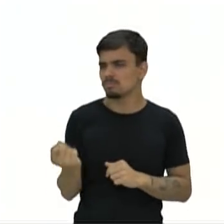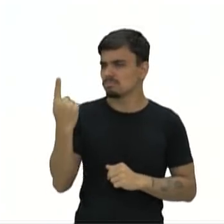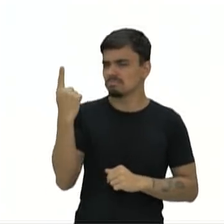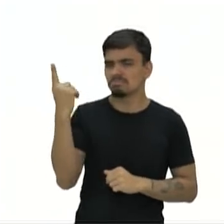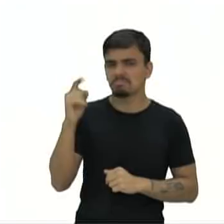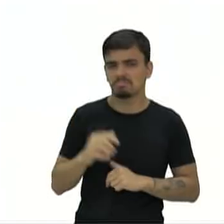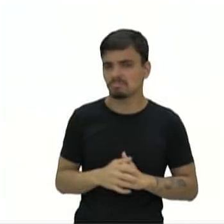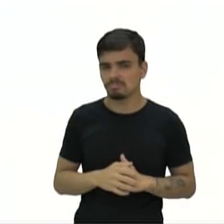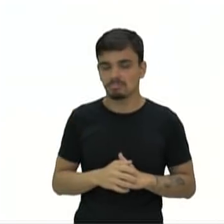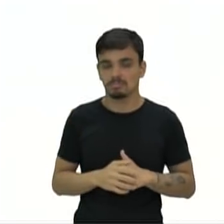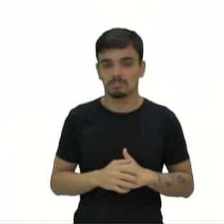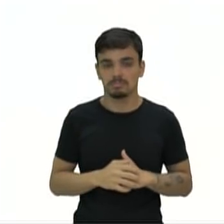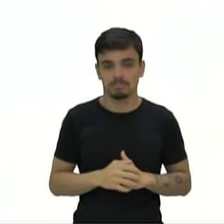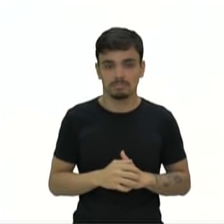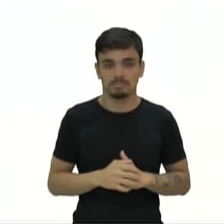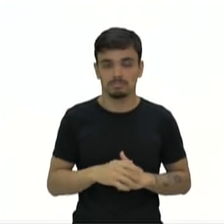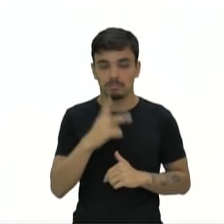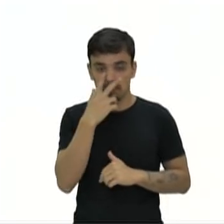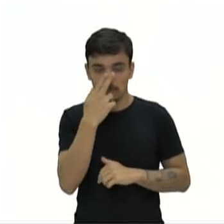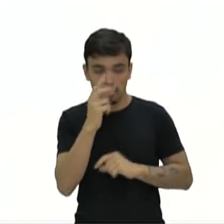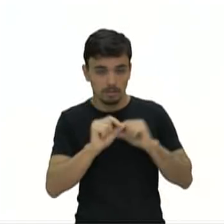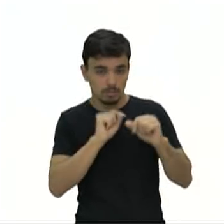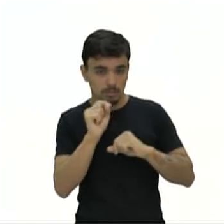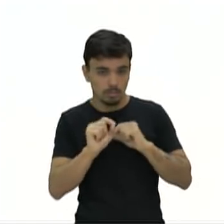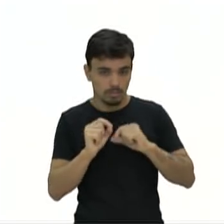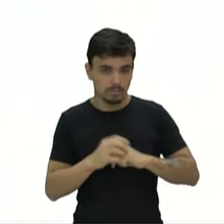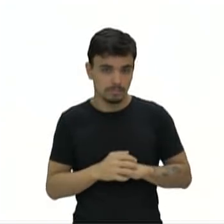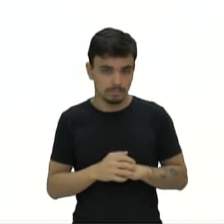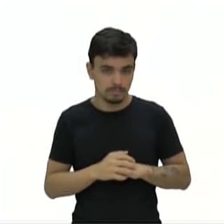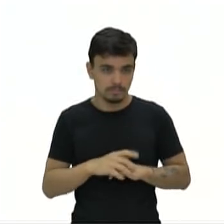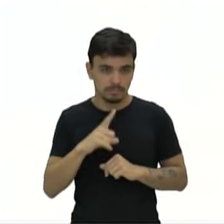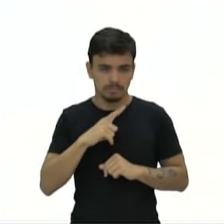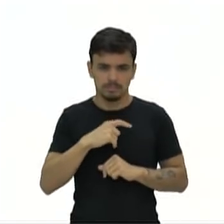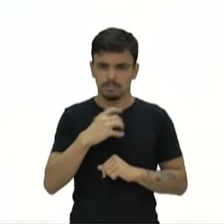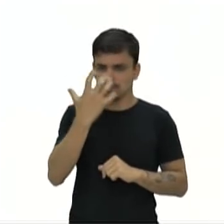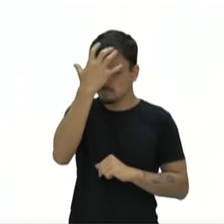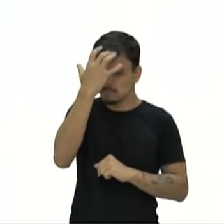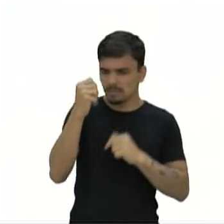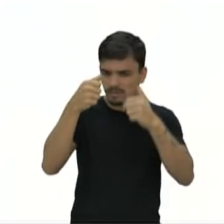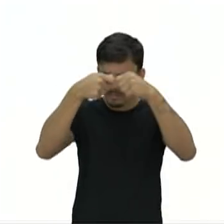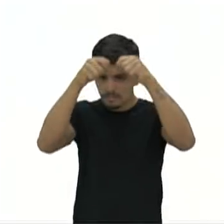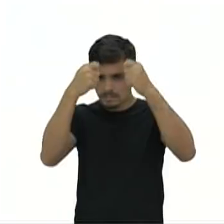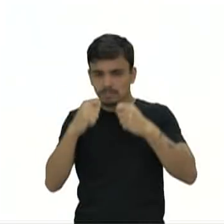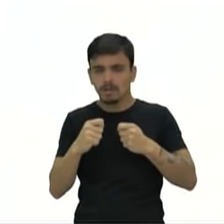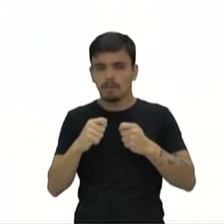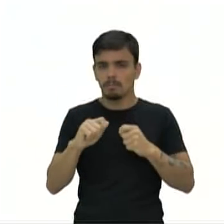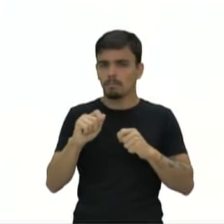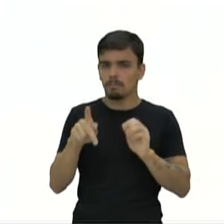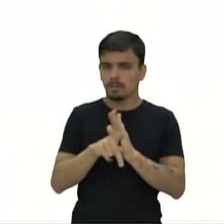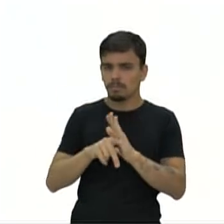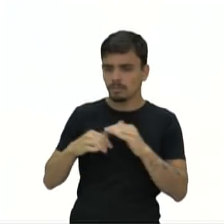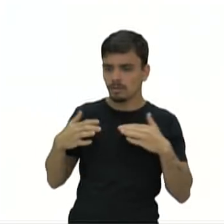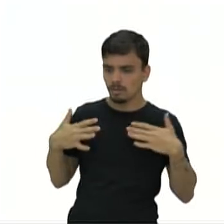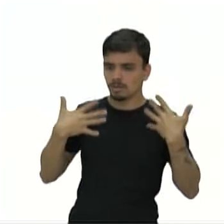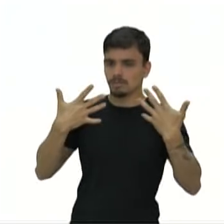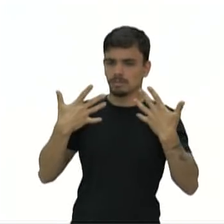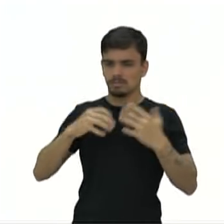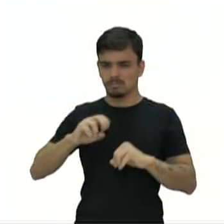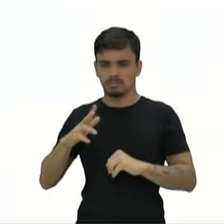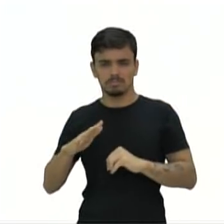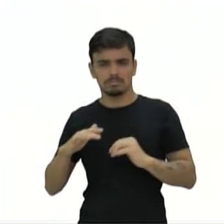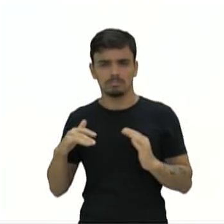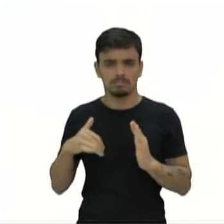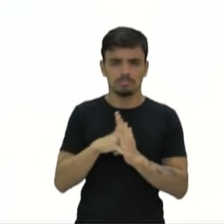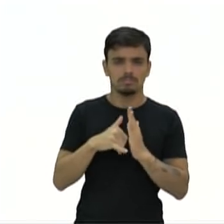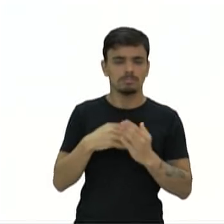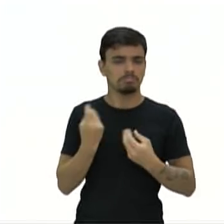essa? Pelo menos parece que está passando um semblante assim de assustado ou de tragédia. Essa aqui